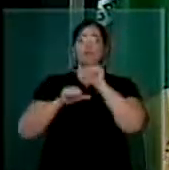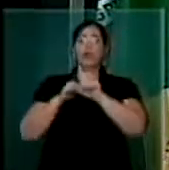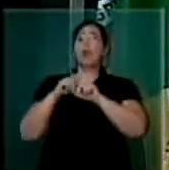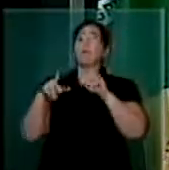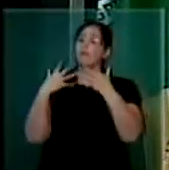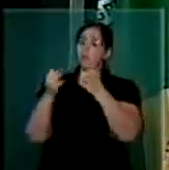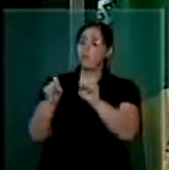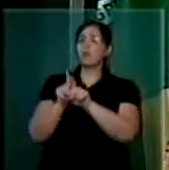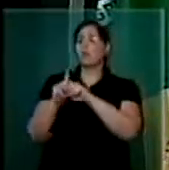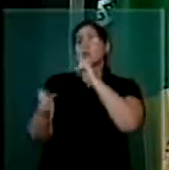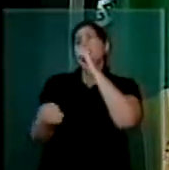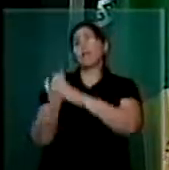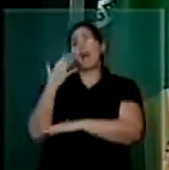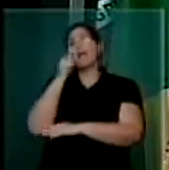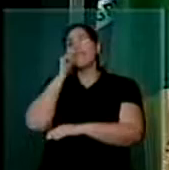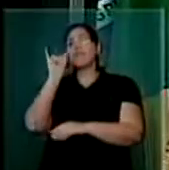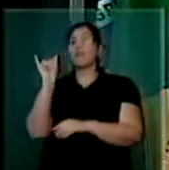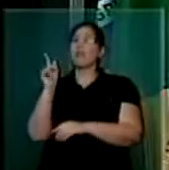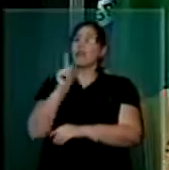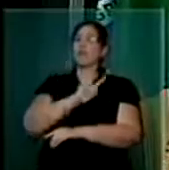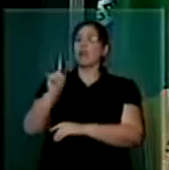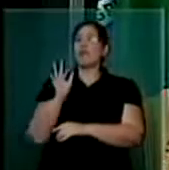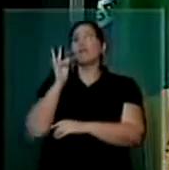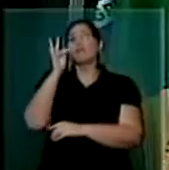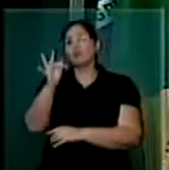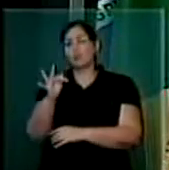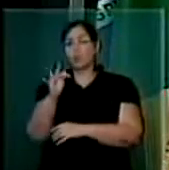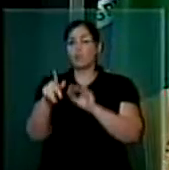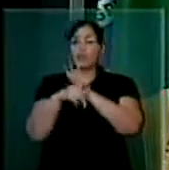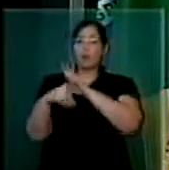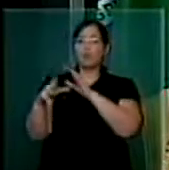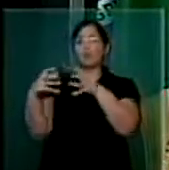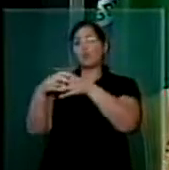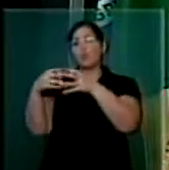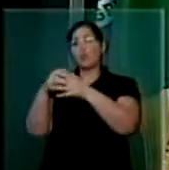vamos construir. Não vamos negar o futuro àquela